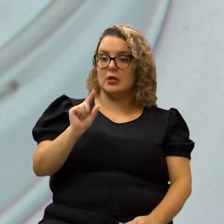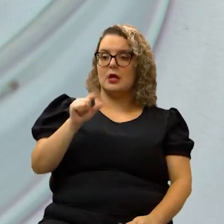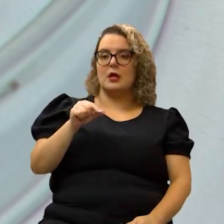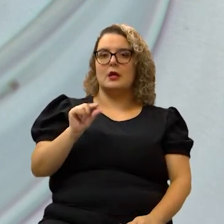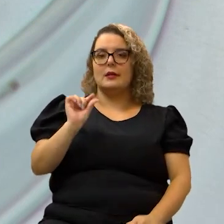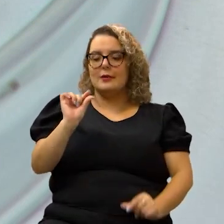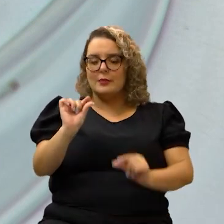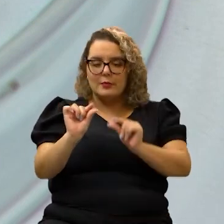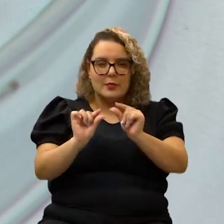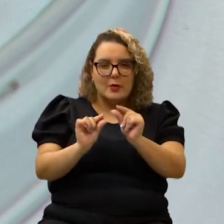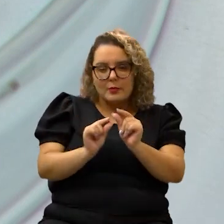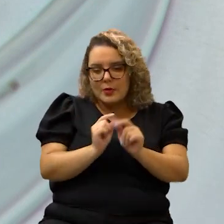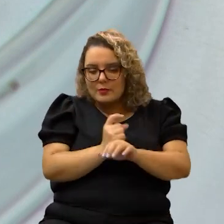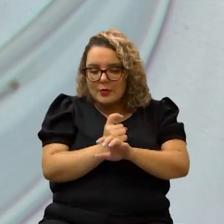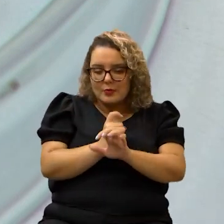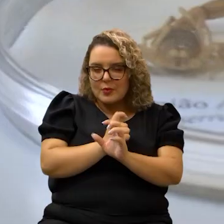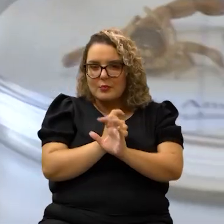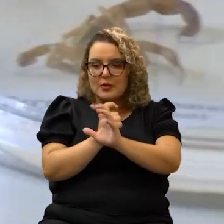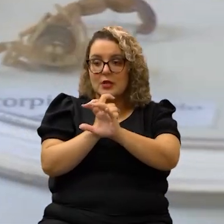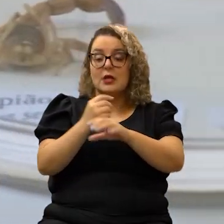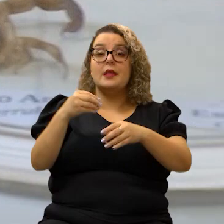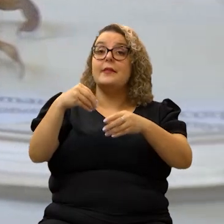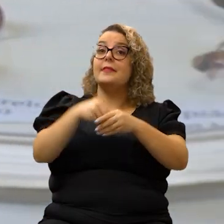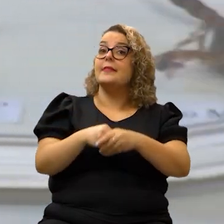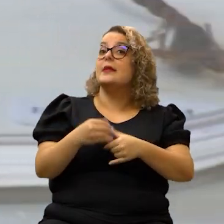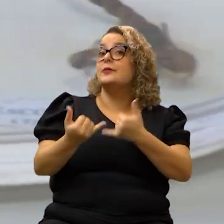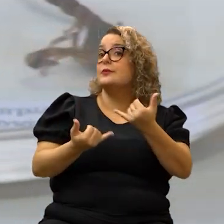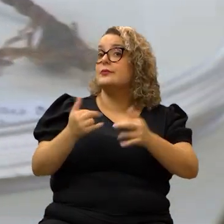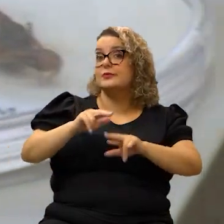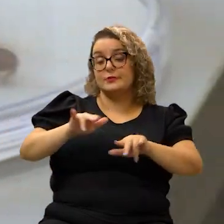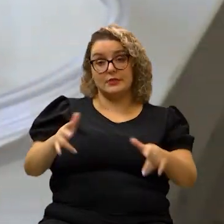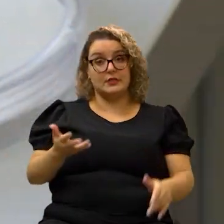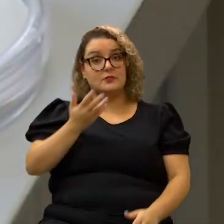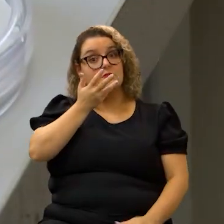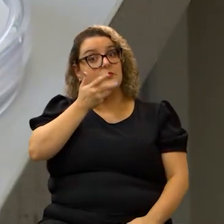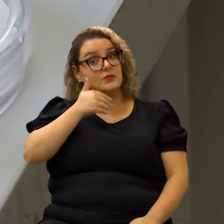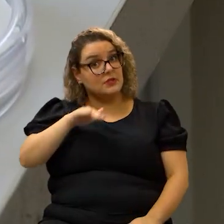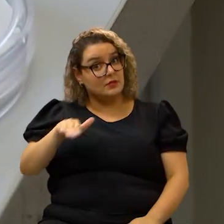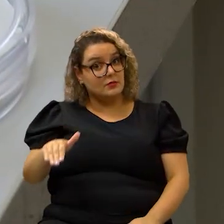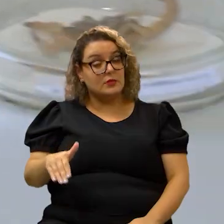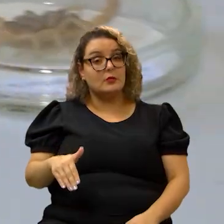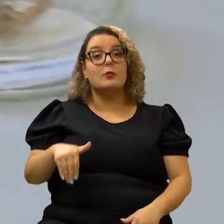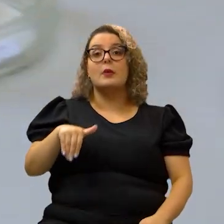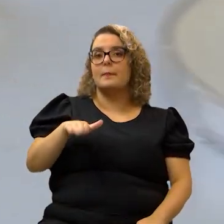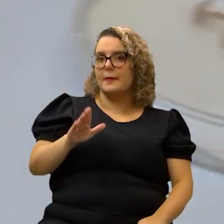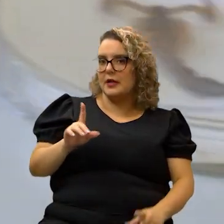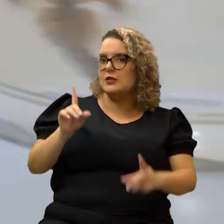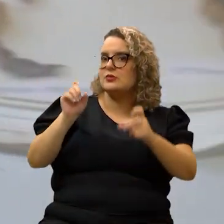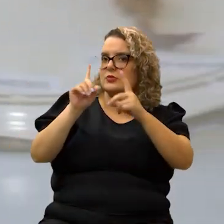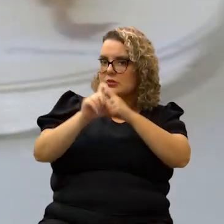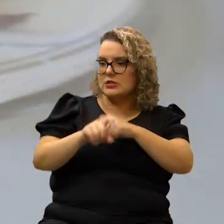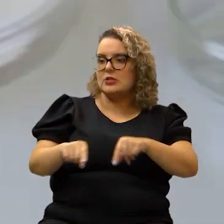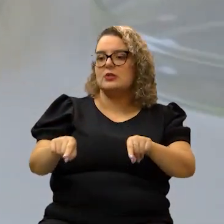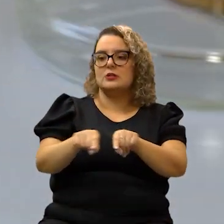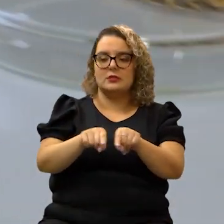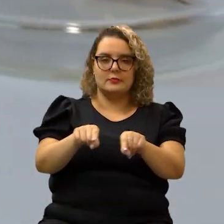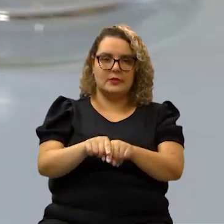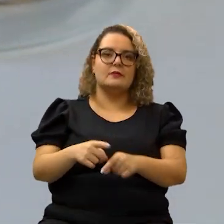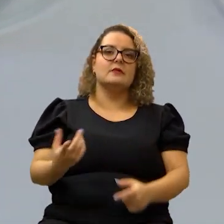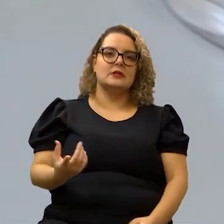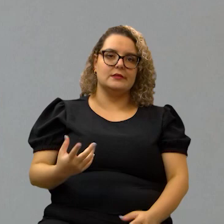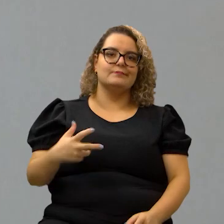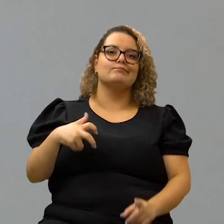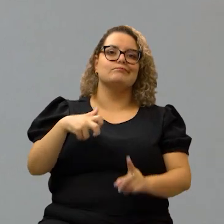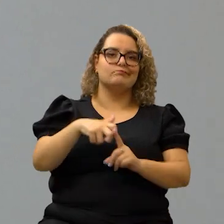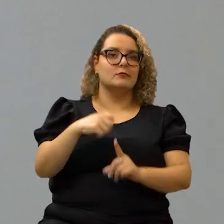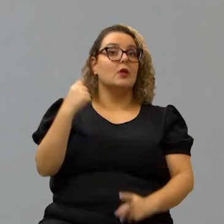escorpião pequenininho também, ele entra em frestas menores, ele entra dentro do brinquedo das crianças. Então, como ele é mais difícil, também